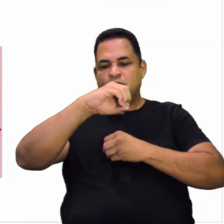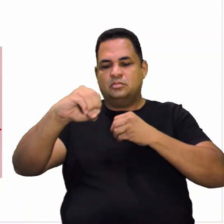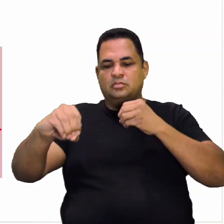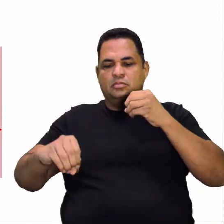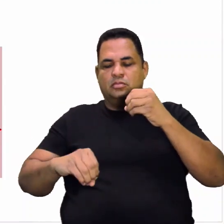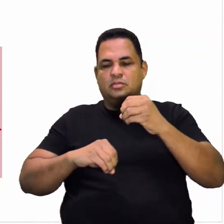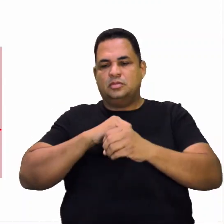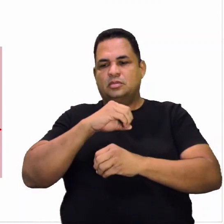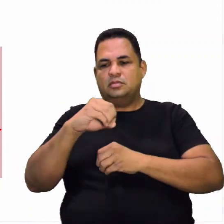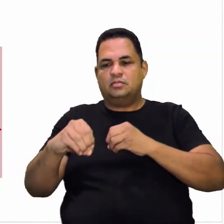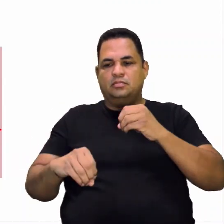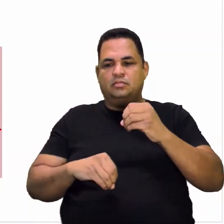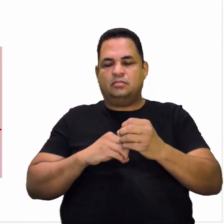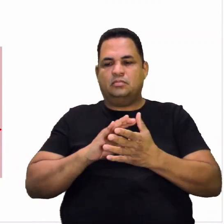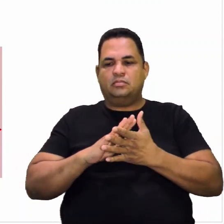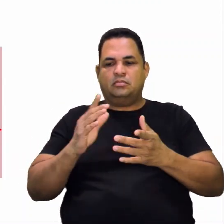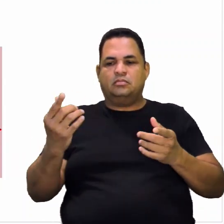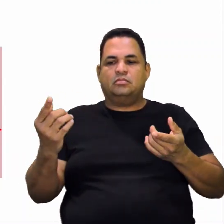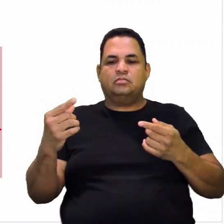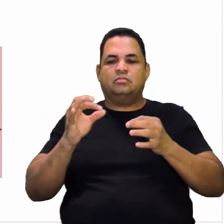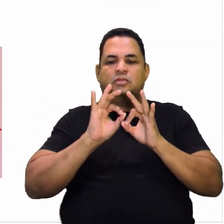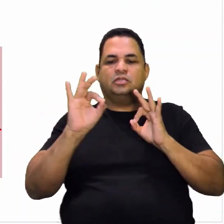Lua, a distância do planeta ao Sol.